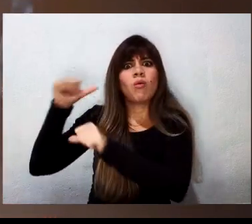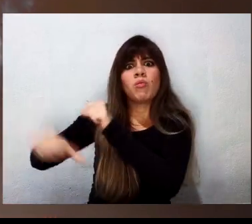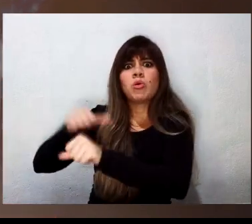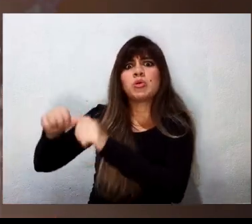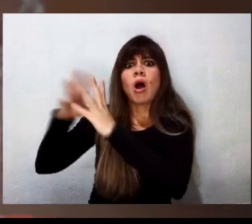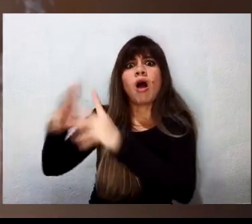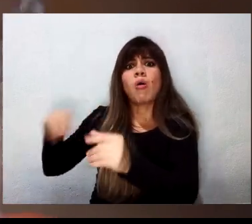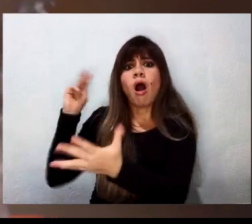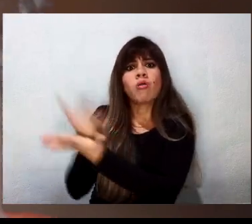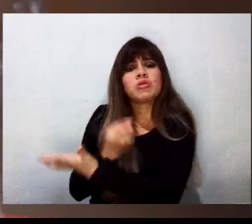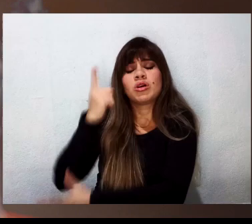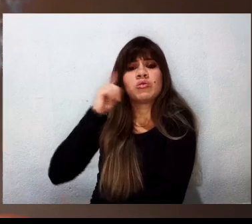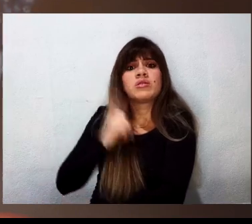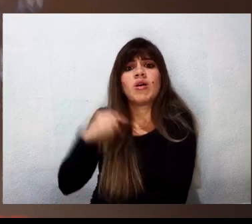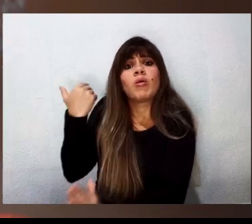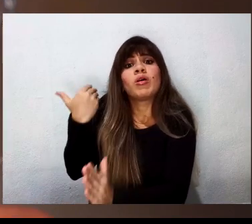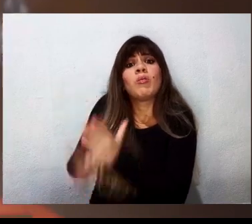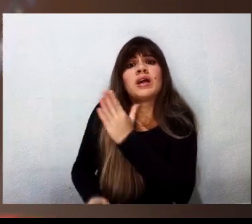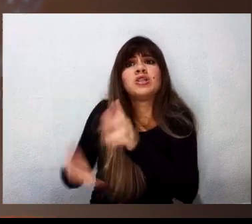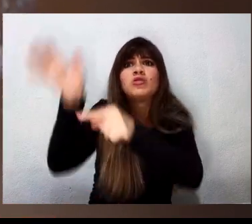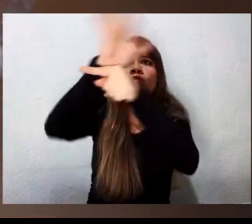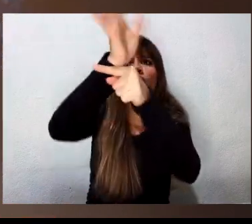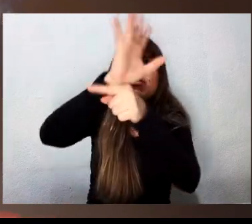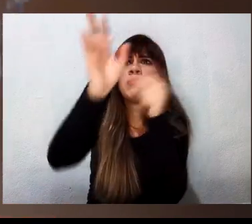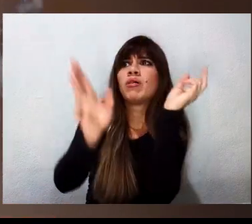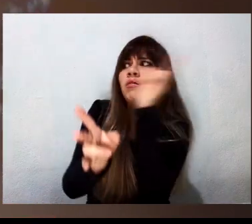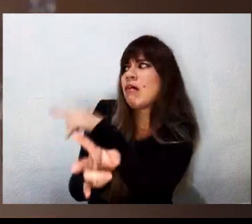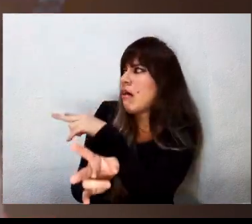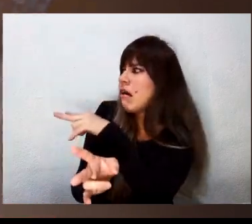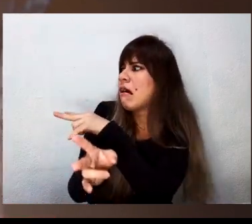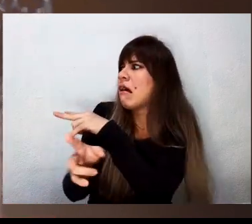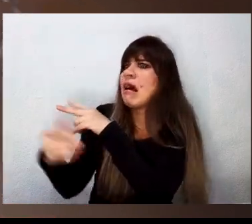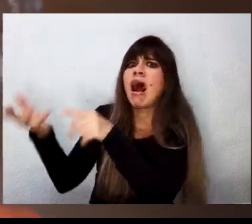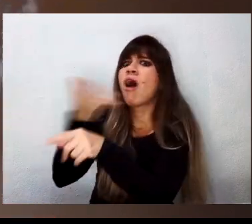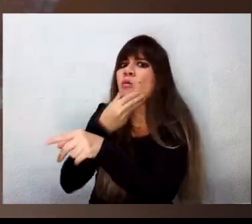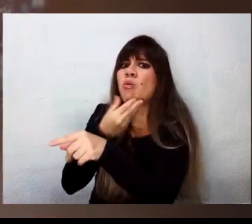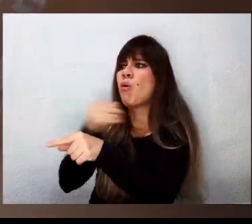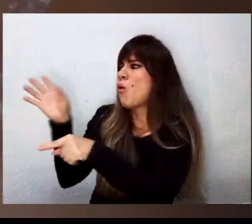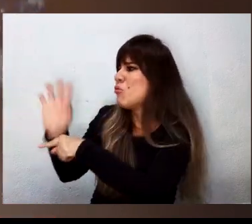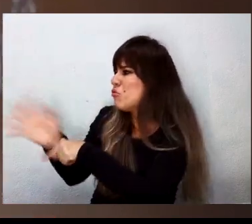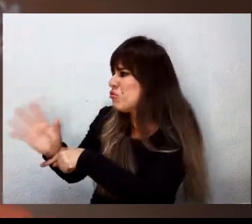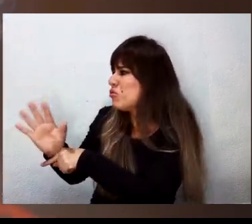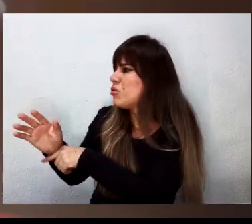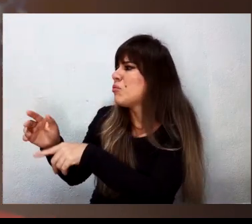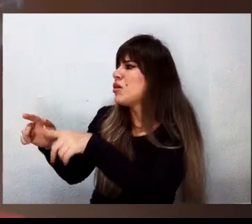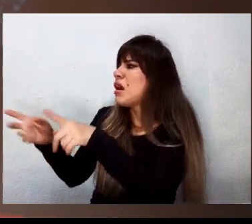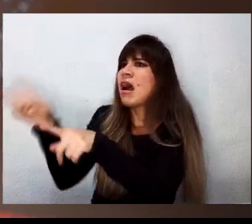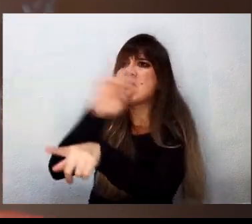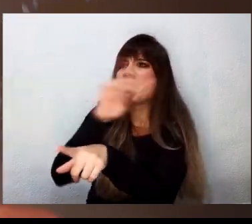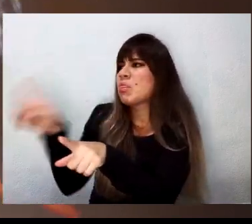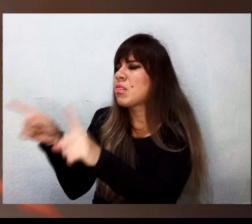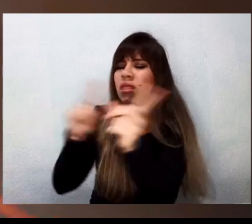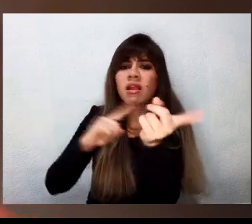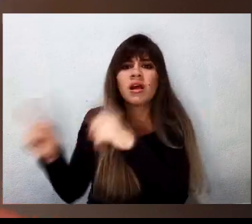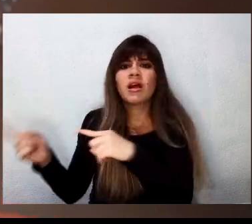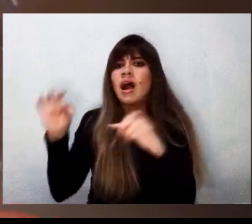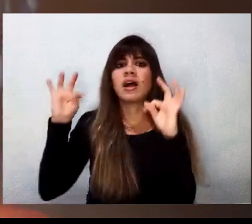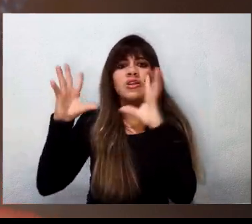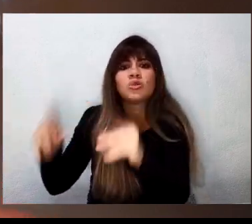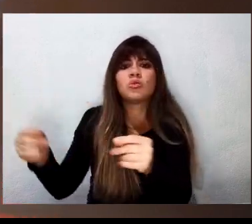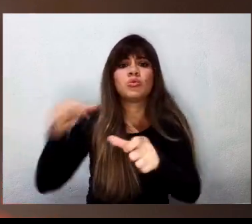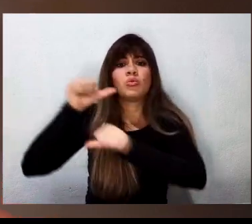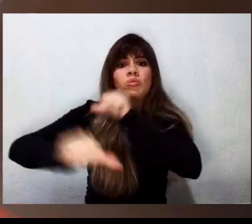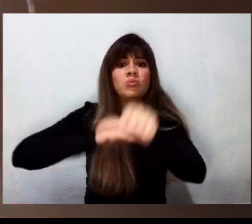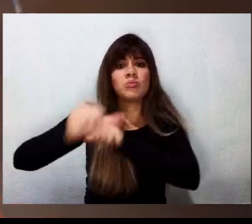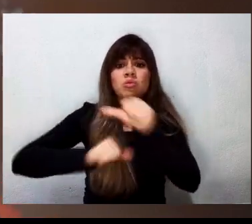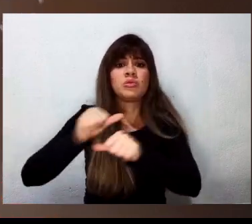com a cabeça sobre o palco. Não sei o que aconteceu no filme, porque eu perdi o rumo do filme enquanto olhava para o homem e perdi o rumo do homem. Enquanto eu olhava para o filme. Só sei que quando voltei a olhar para o